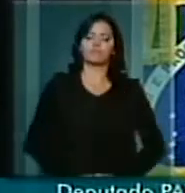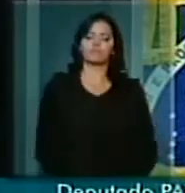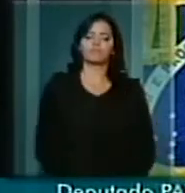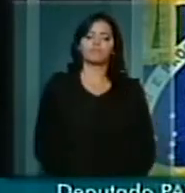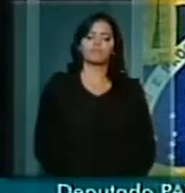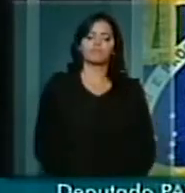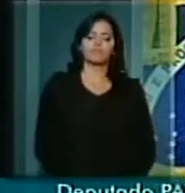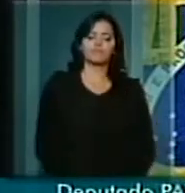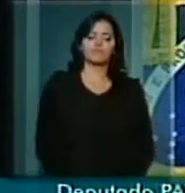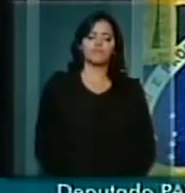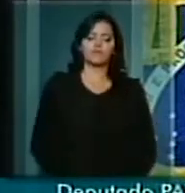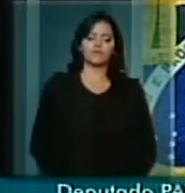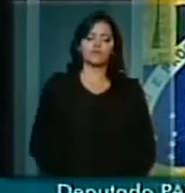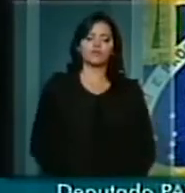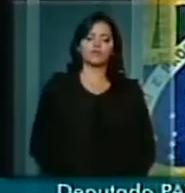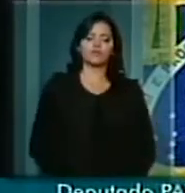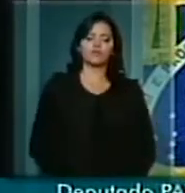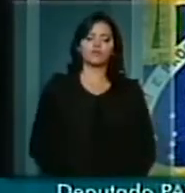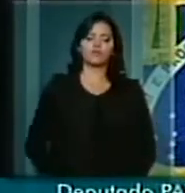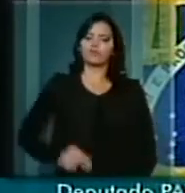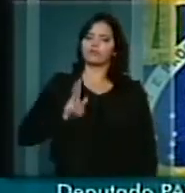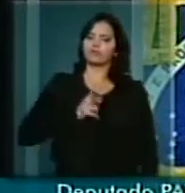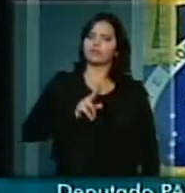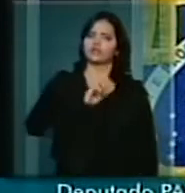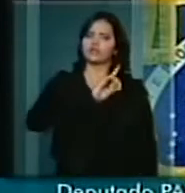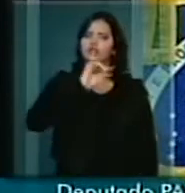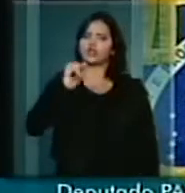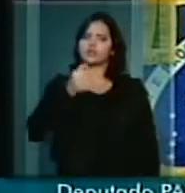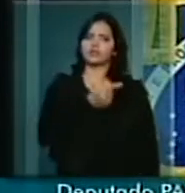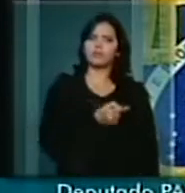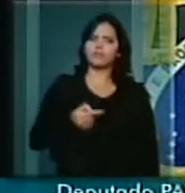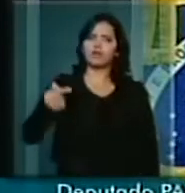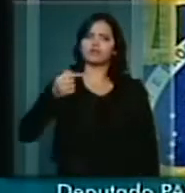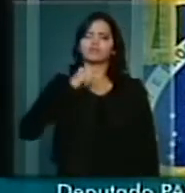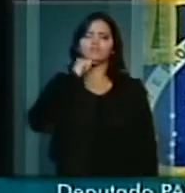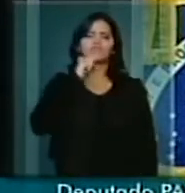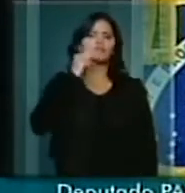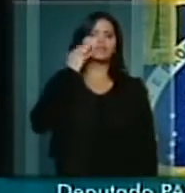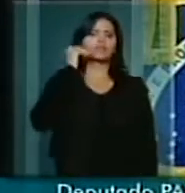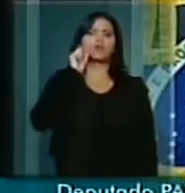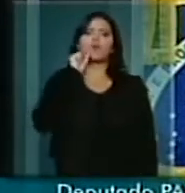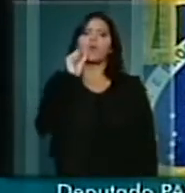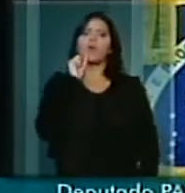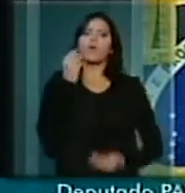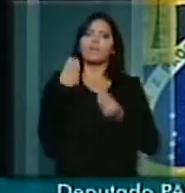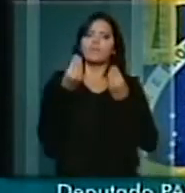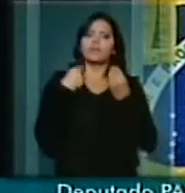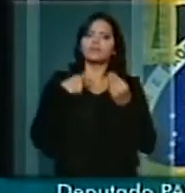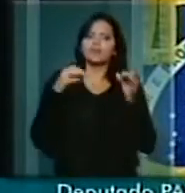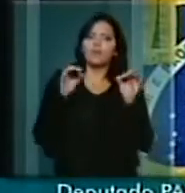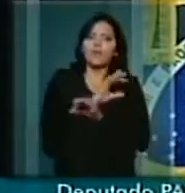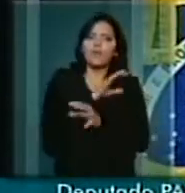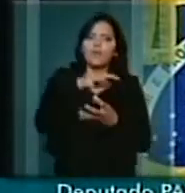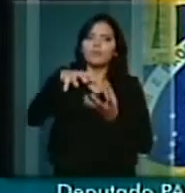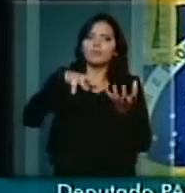a ter uma sequência de dias, de semanas, e ninguém sabia exatamente como é que nós íamos concluir aquela